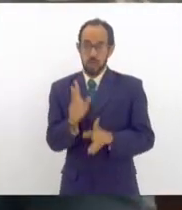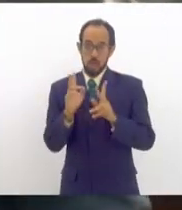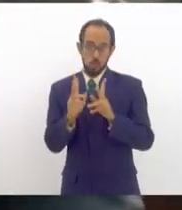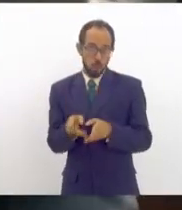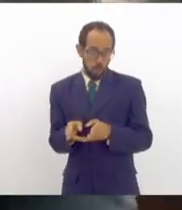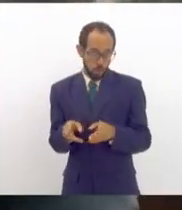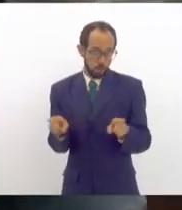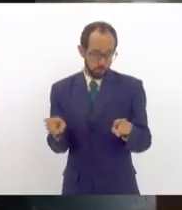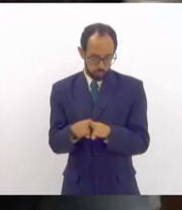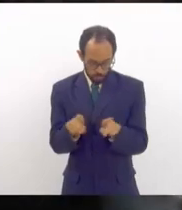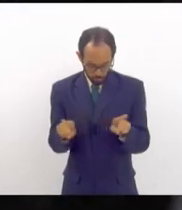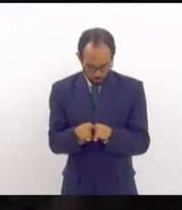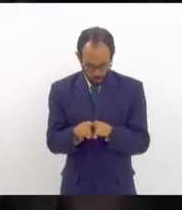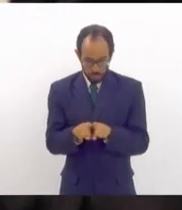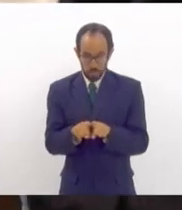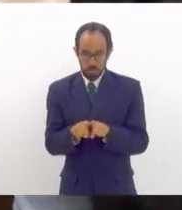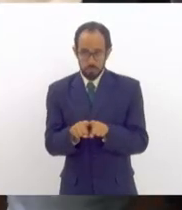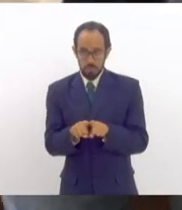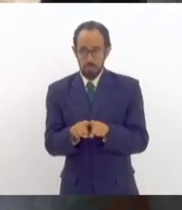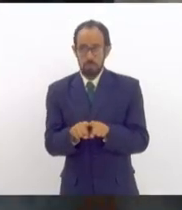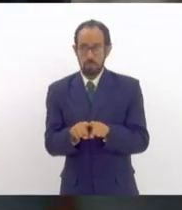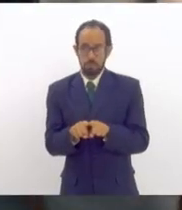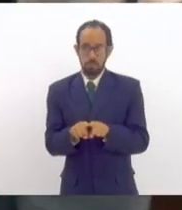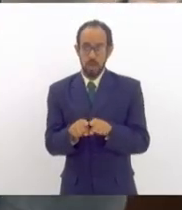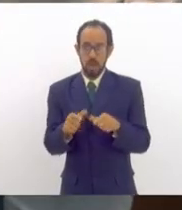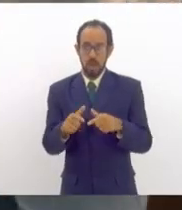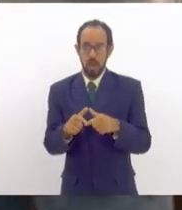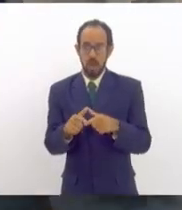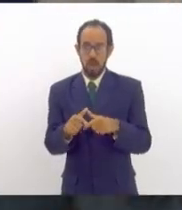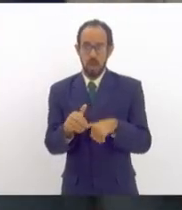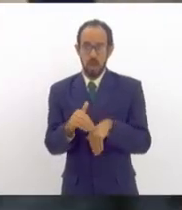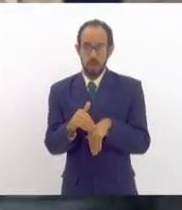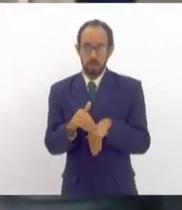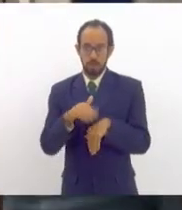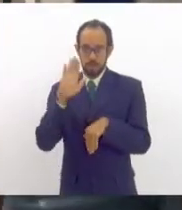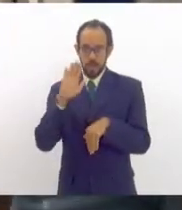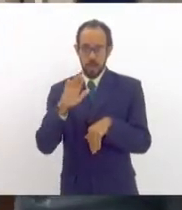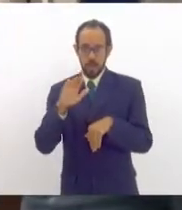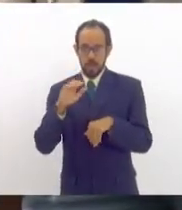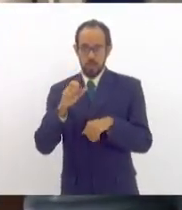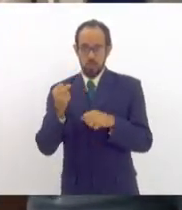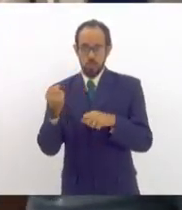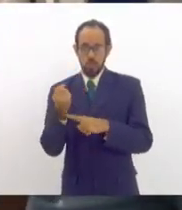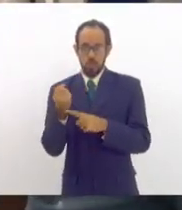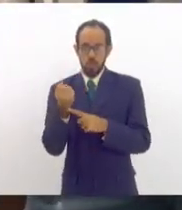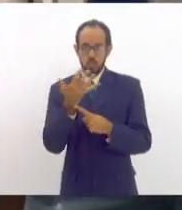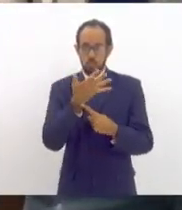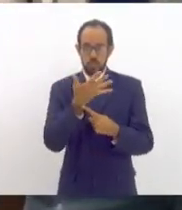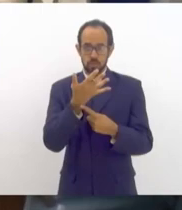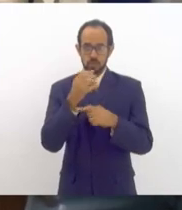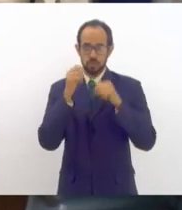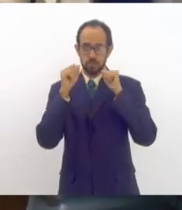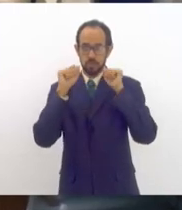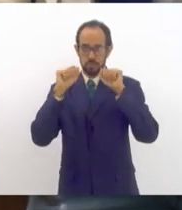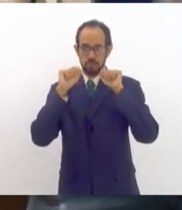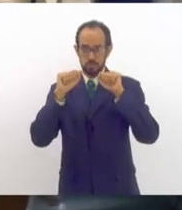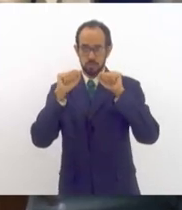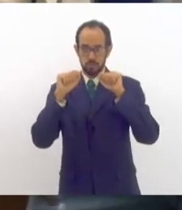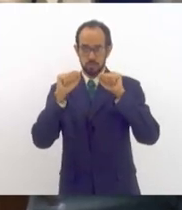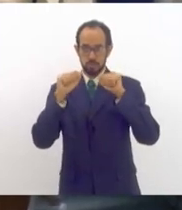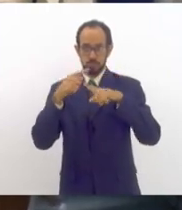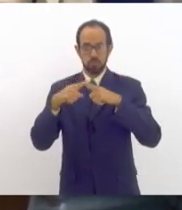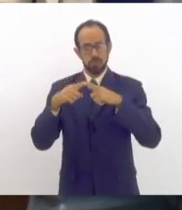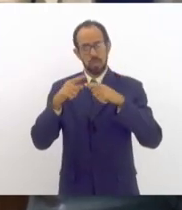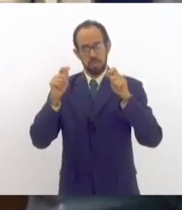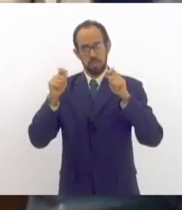para crescer o número de assessores e dar e dá porque são 70